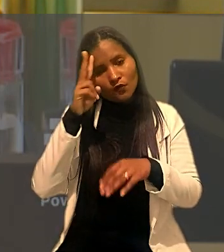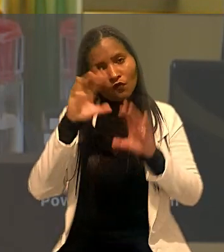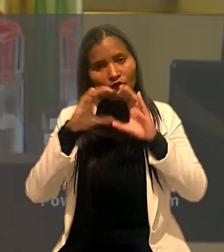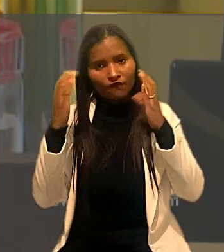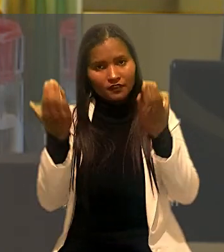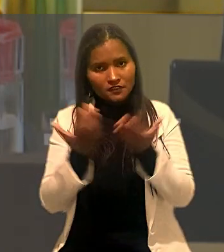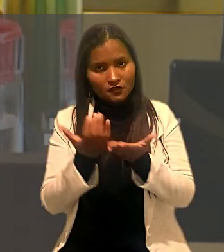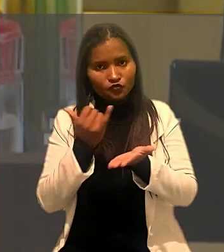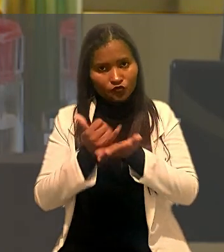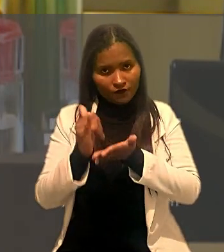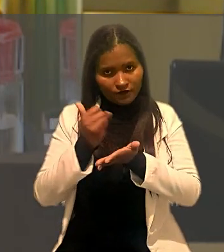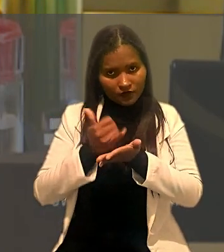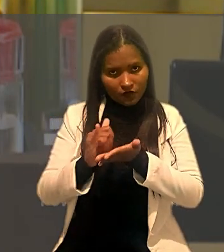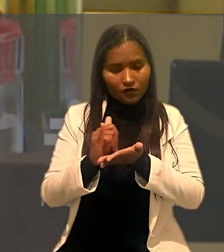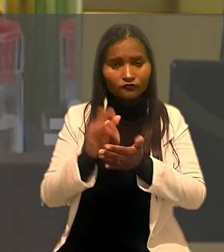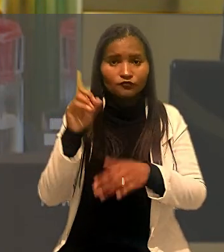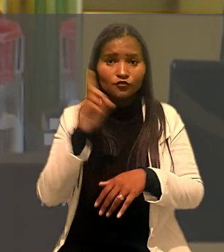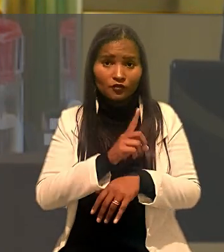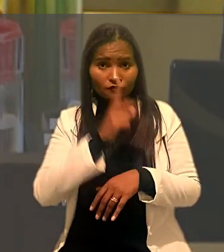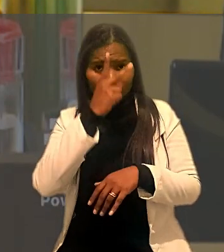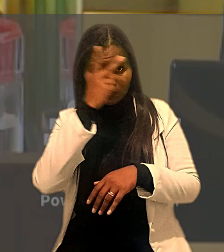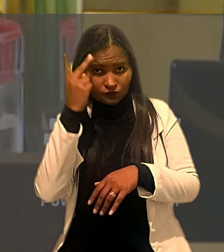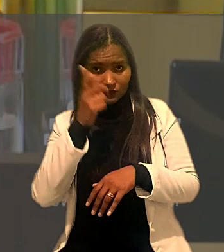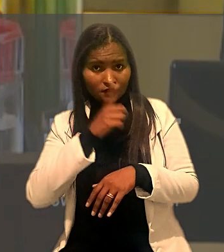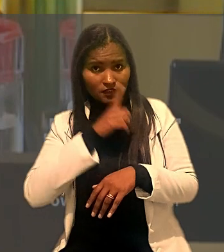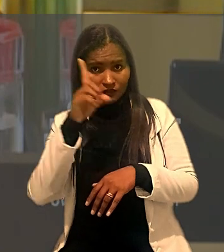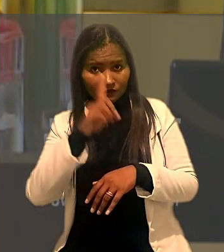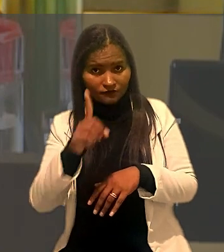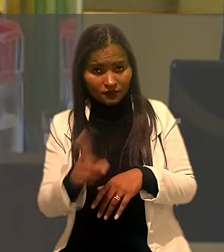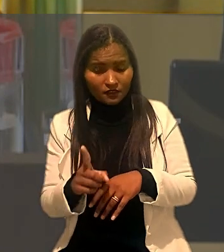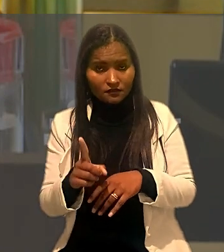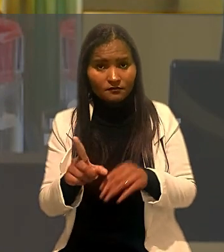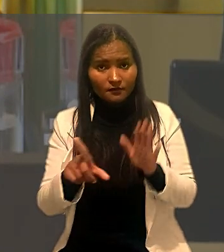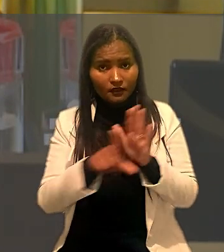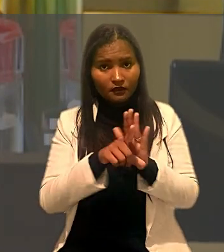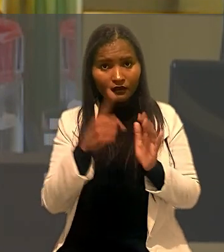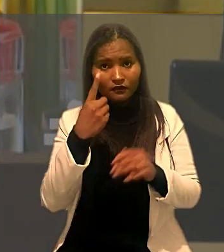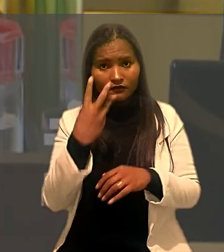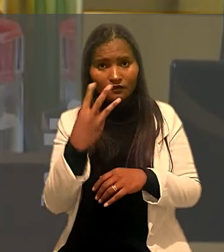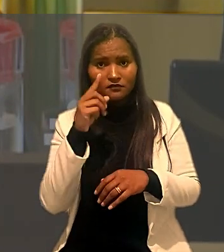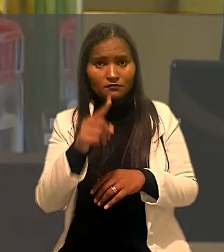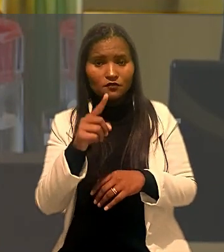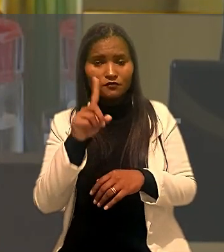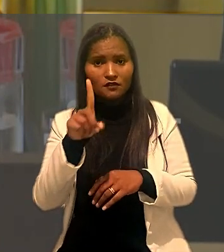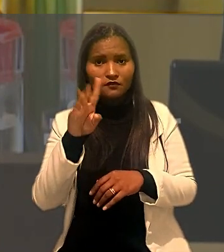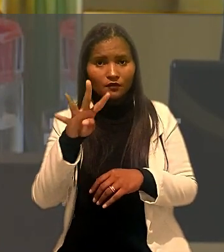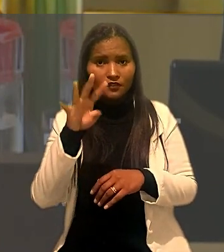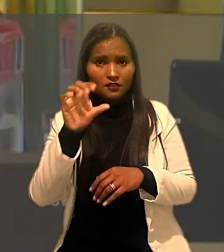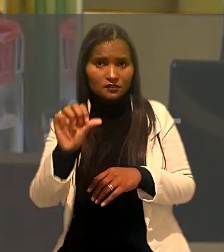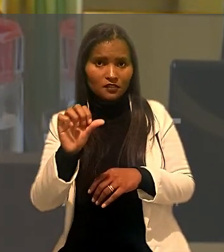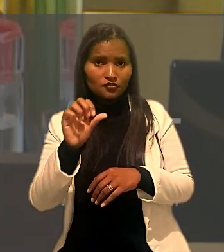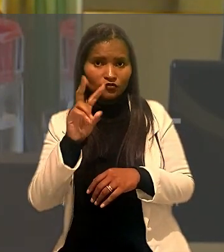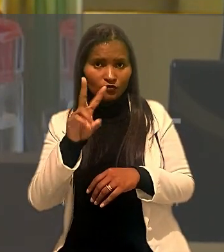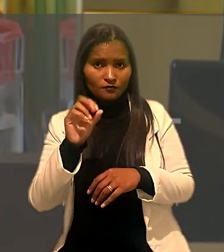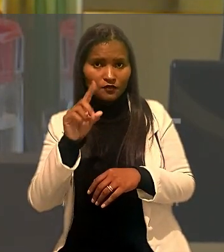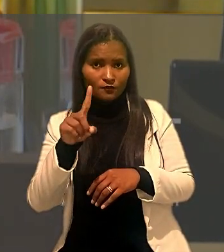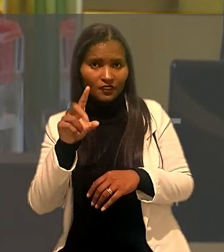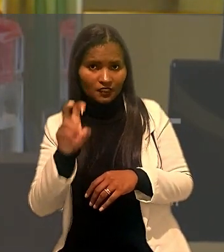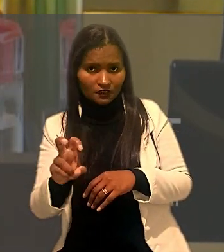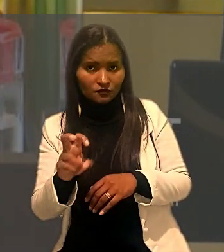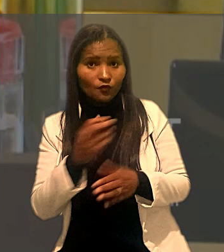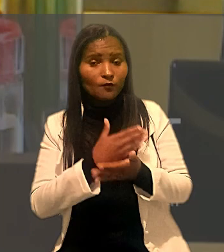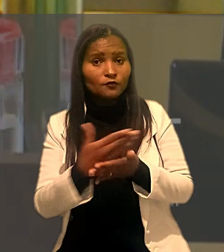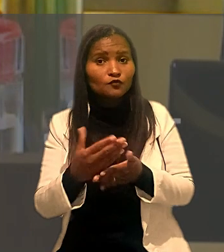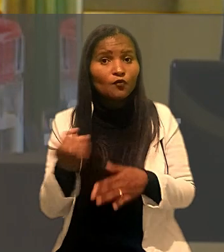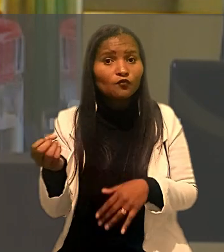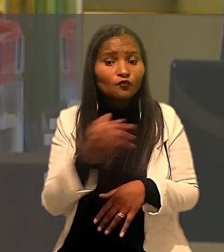Nova York sobre os Direitos das Pessoas com Deficiência, contemplada pela Lei 13.146 de 2015,